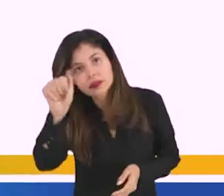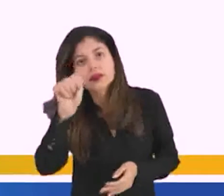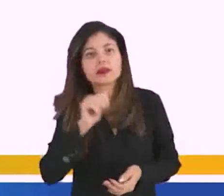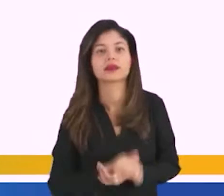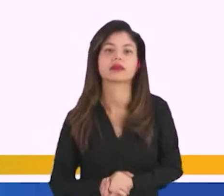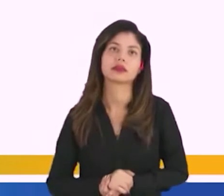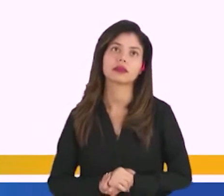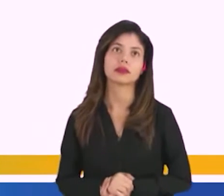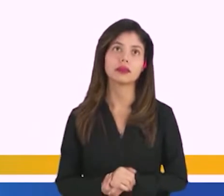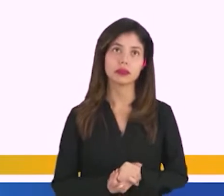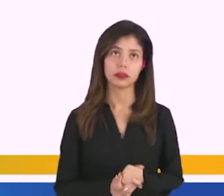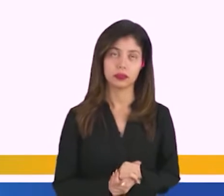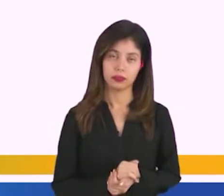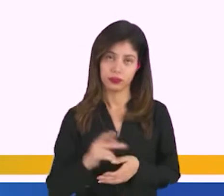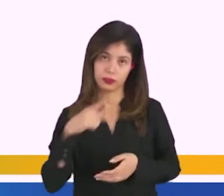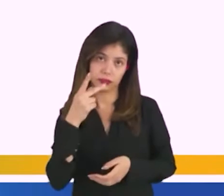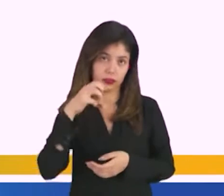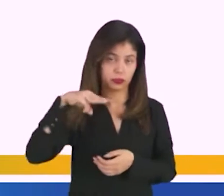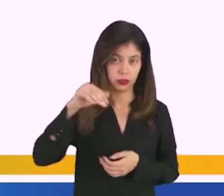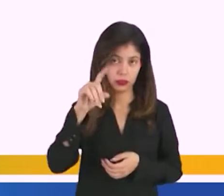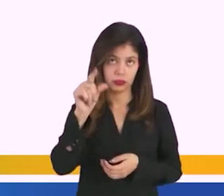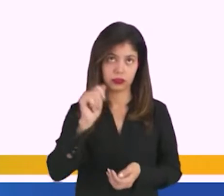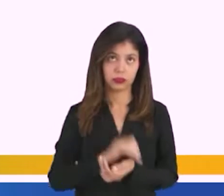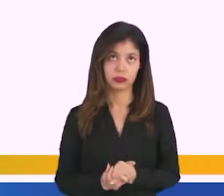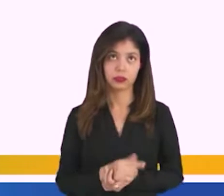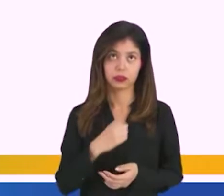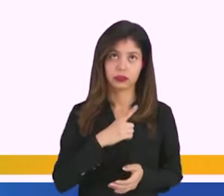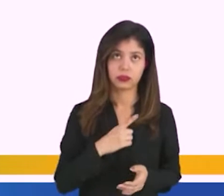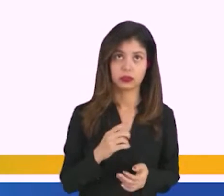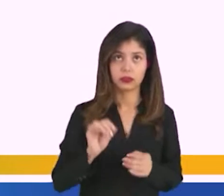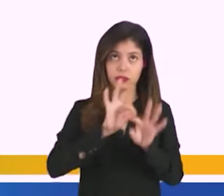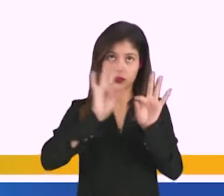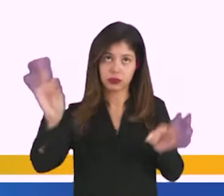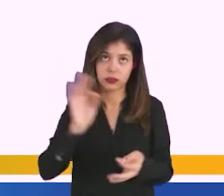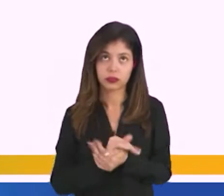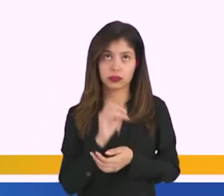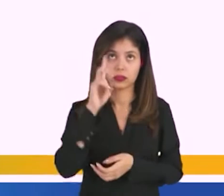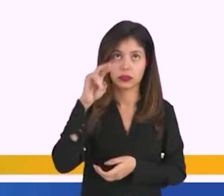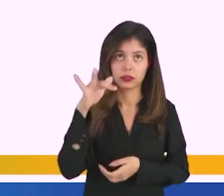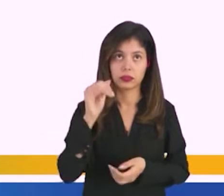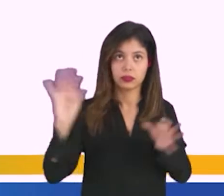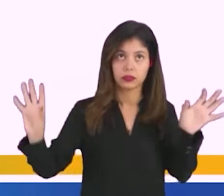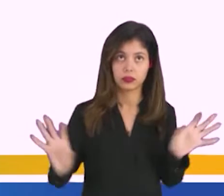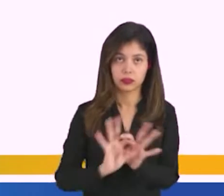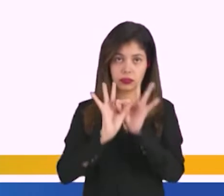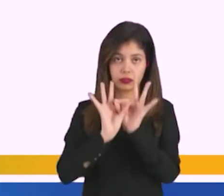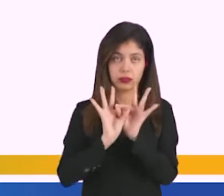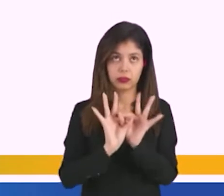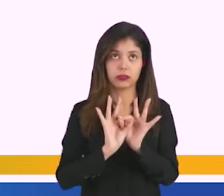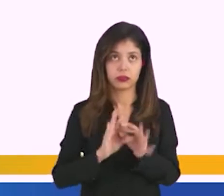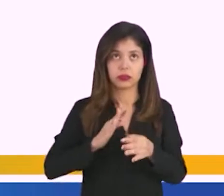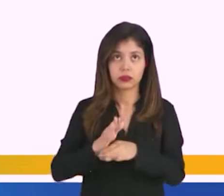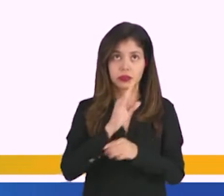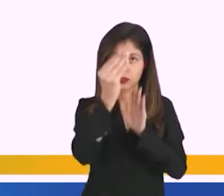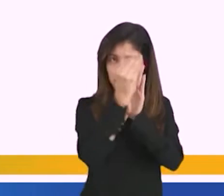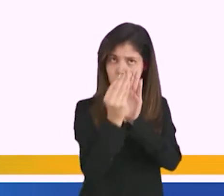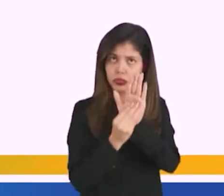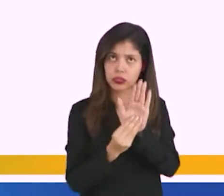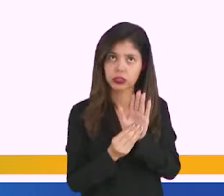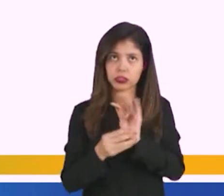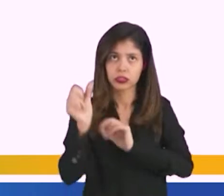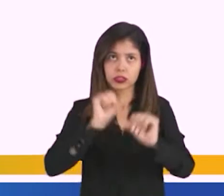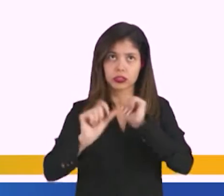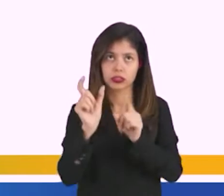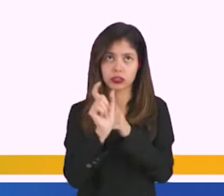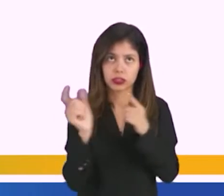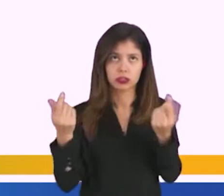a mediana. Então, falando de moda, a moda ela é uma medida de centralidade ligada à frequência absoluta dos dados. Trocando